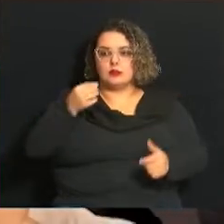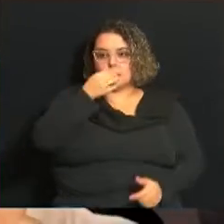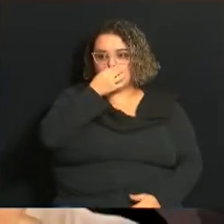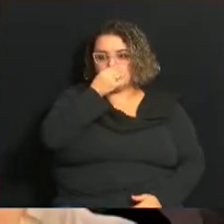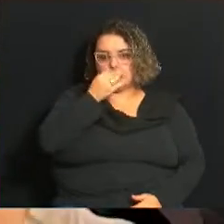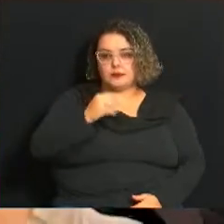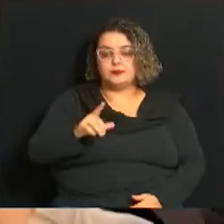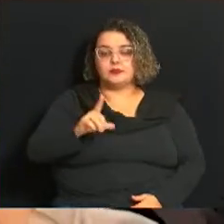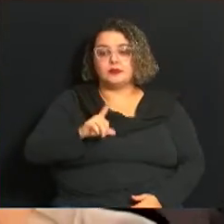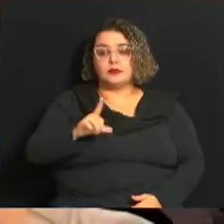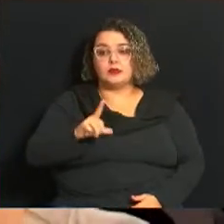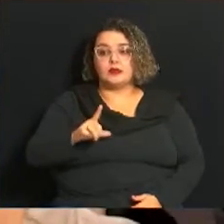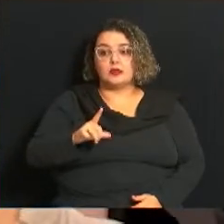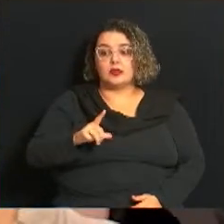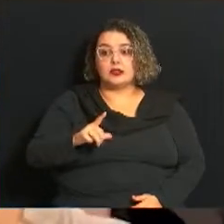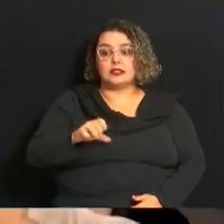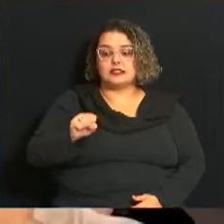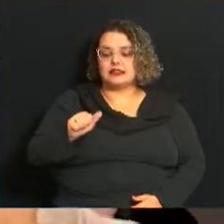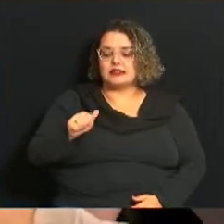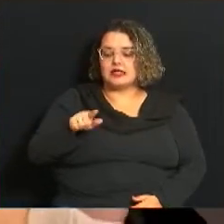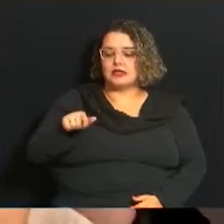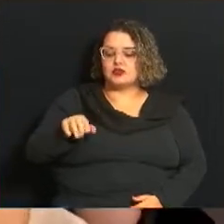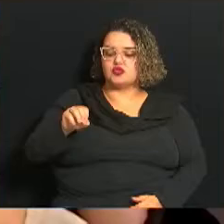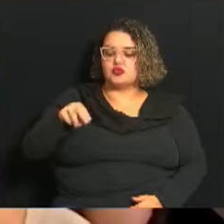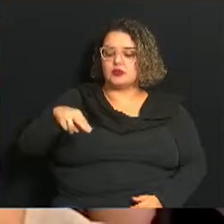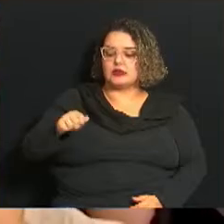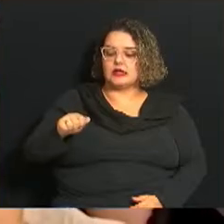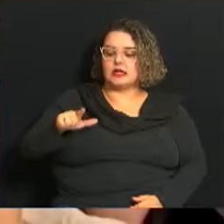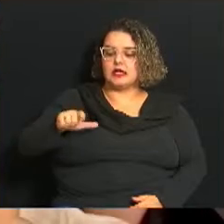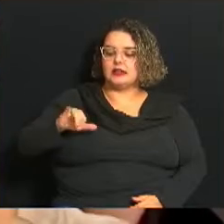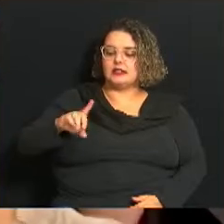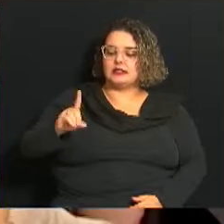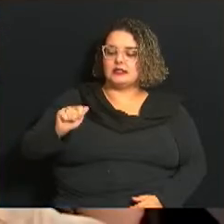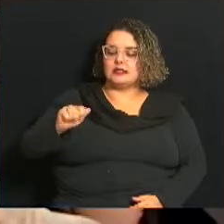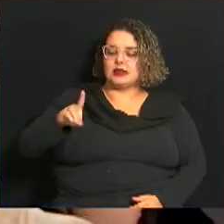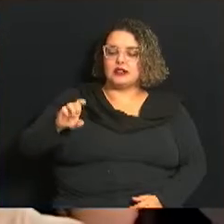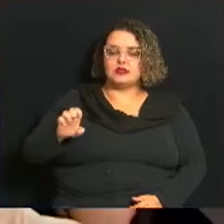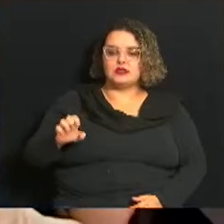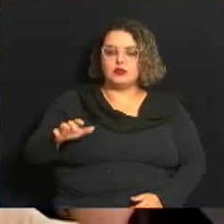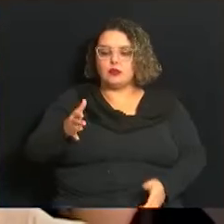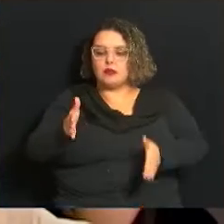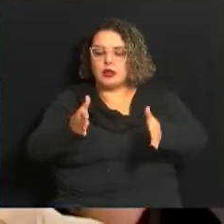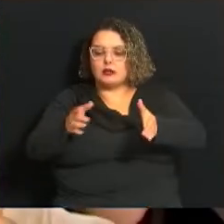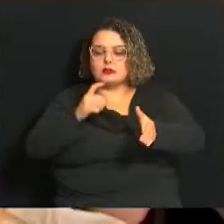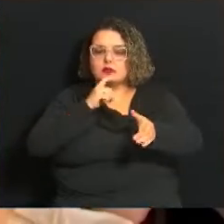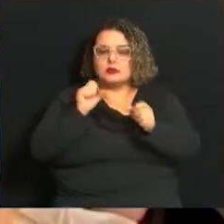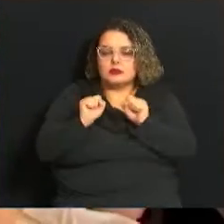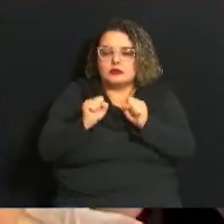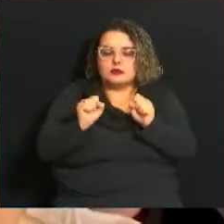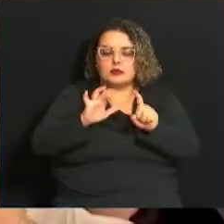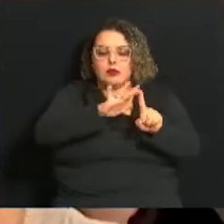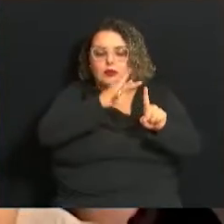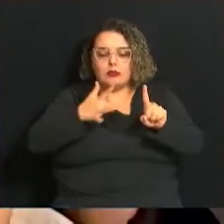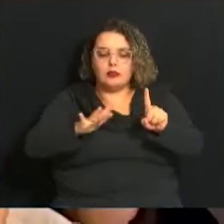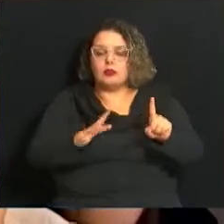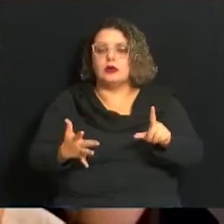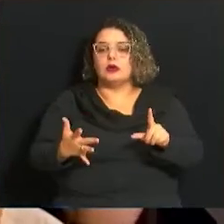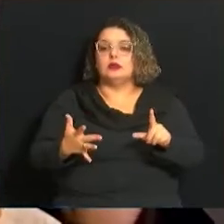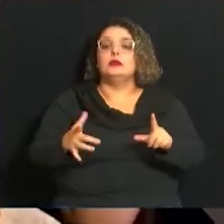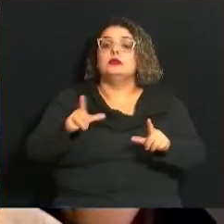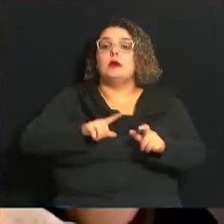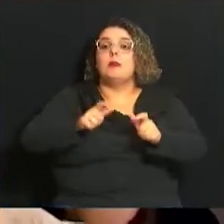Existe o que a gente chama de sazonalidade, que é durante o período do inverno, outono e inverno, você ter um aumento dos casos